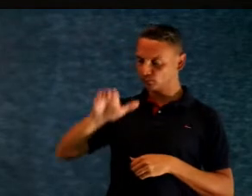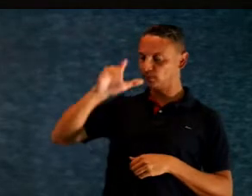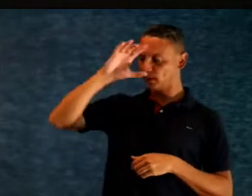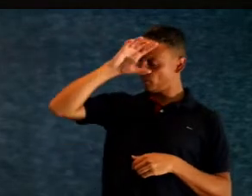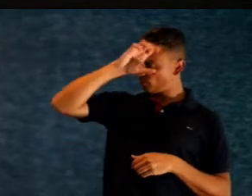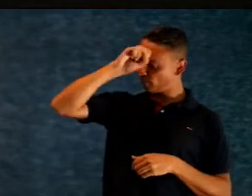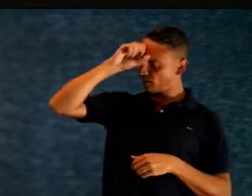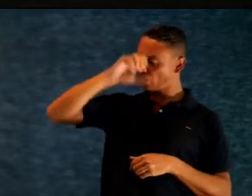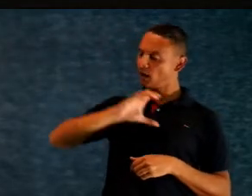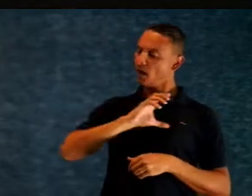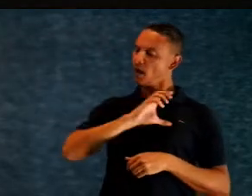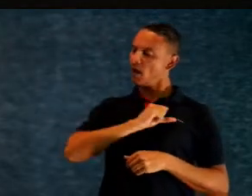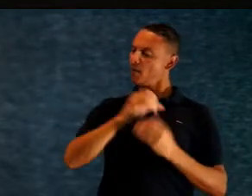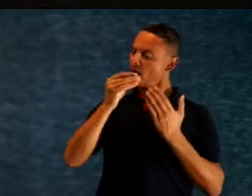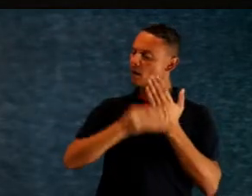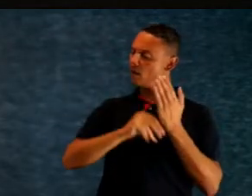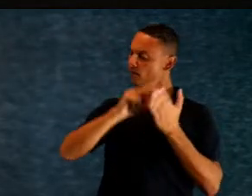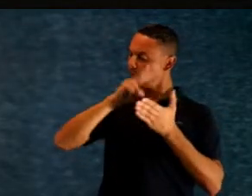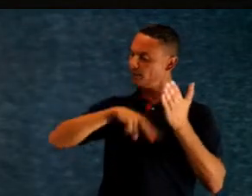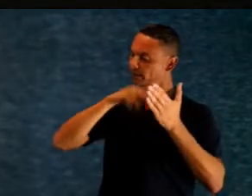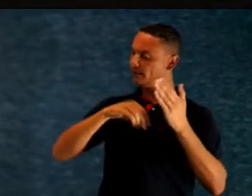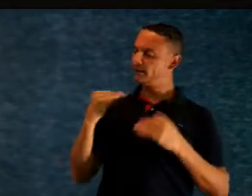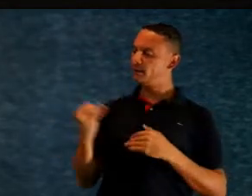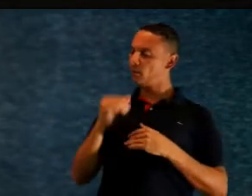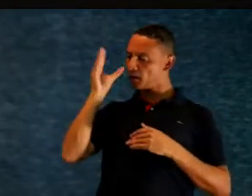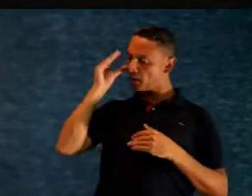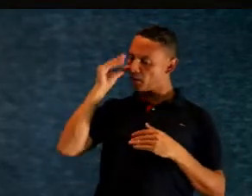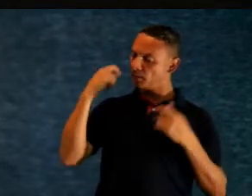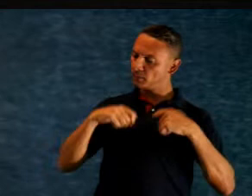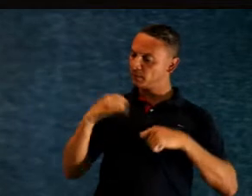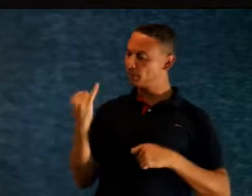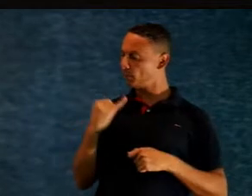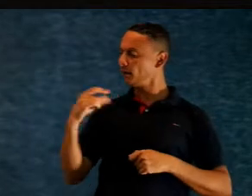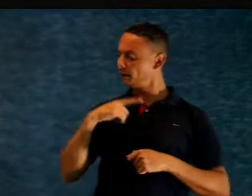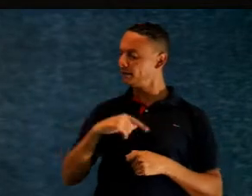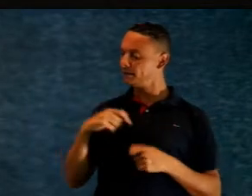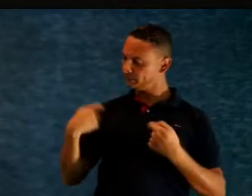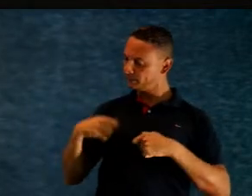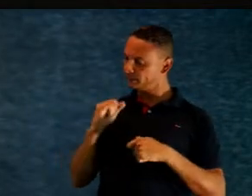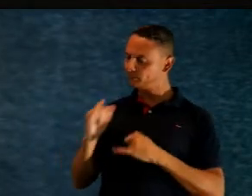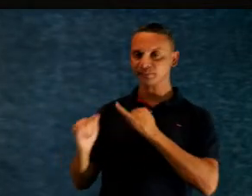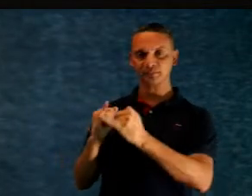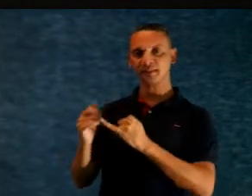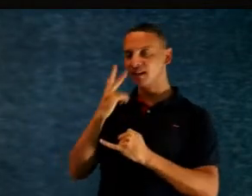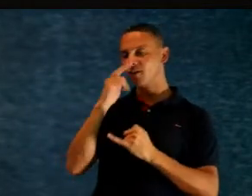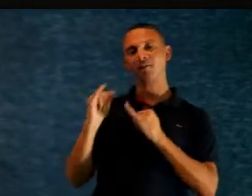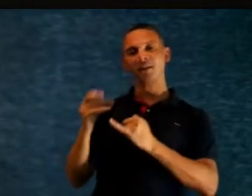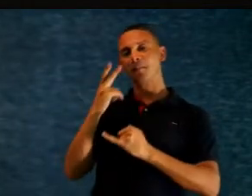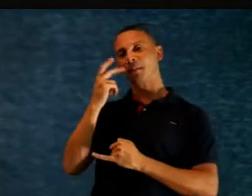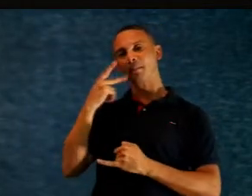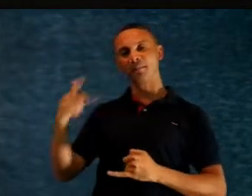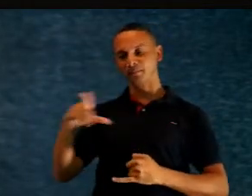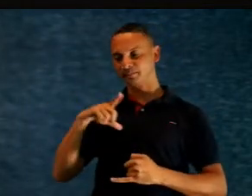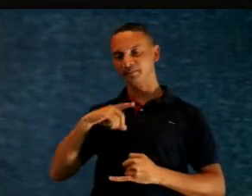Depois, a hora de dormir. Já mocinha, o hábito continuava. Escovava os dentes, punha o pijama e